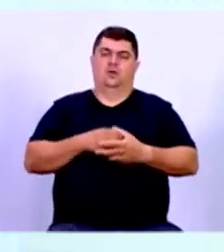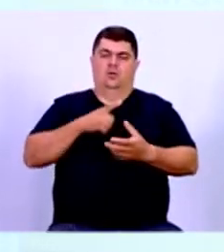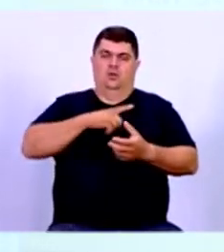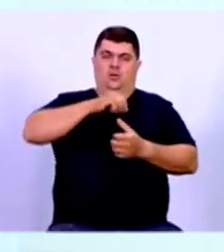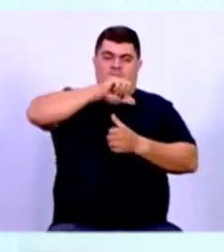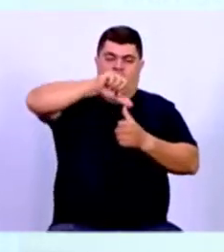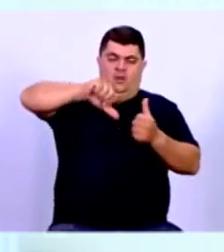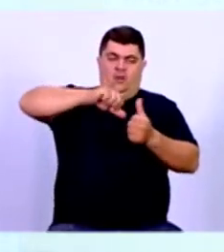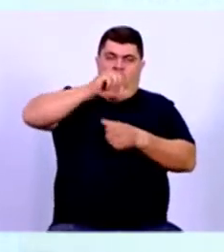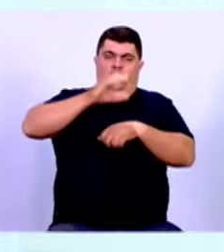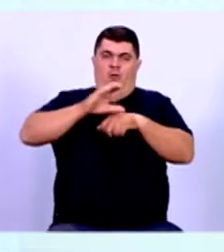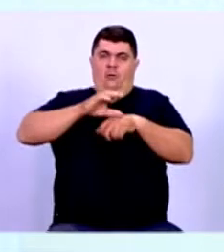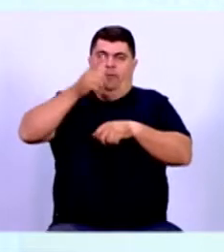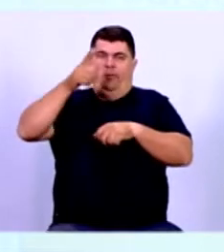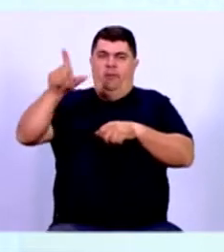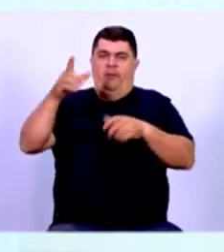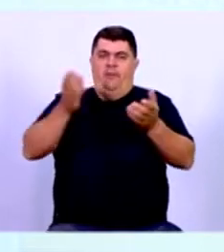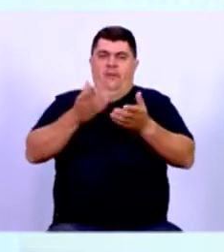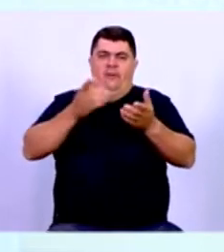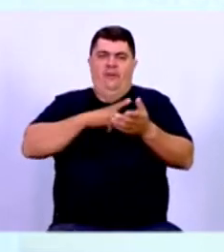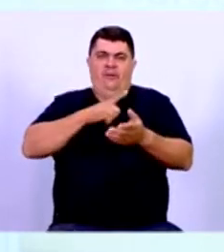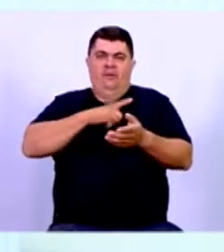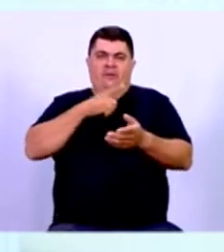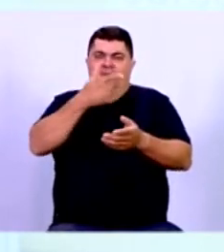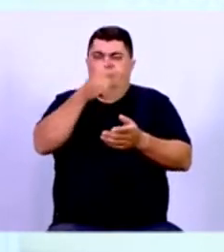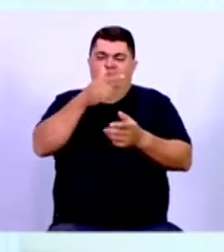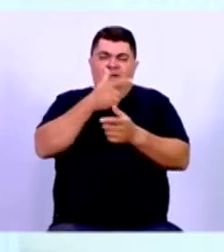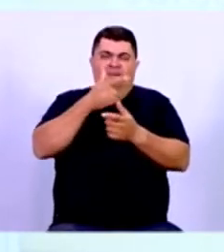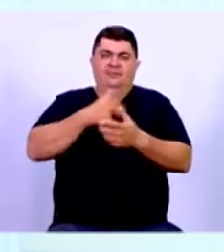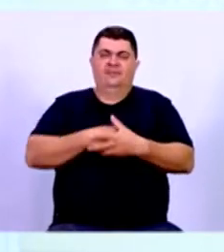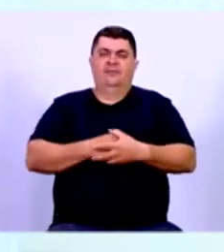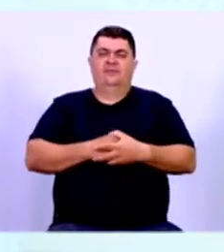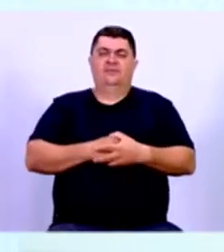para os próximos cursos, mas no curso de hoje não há essa previsão.